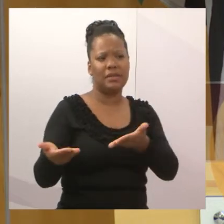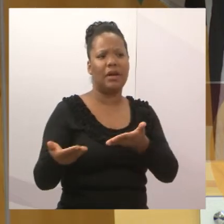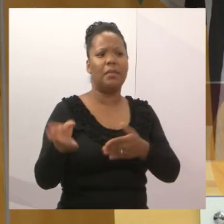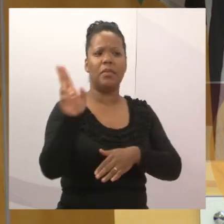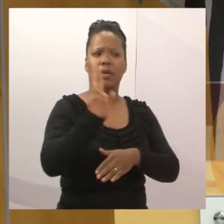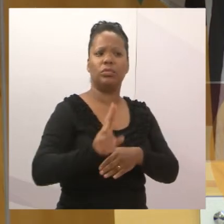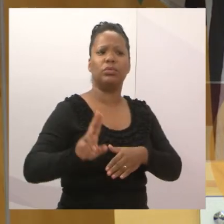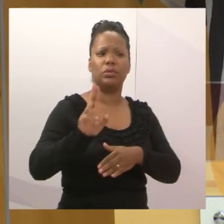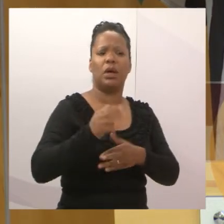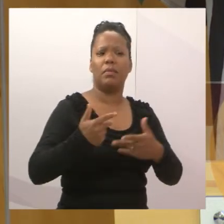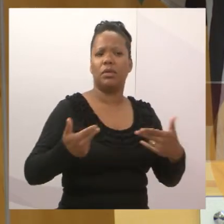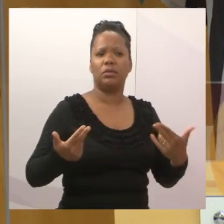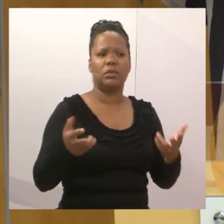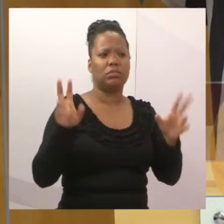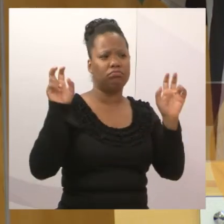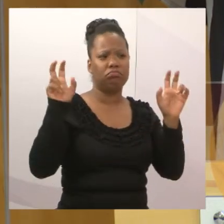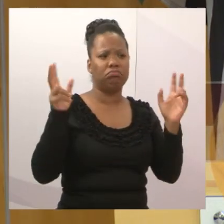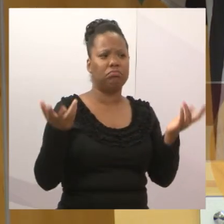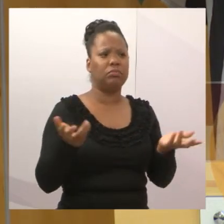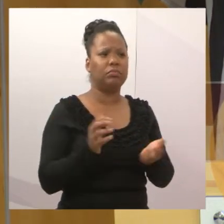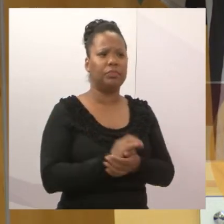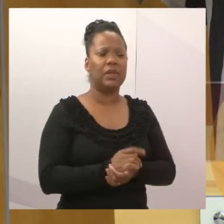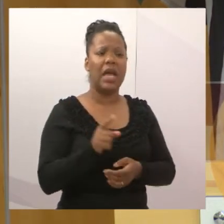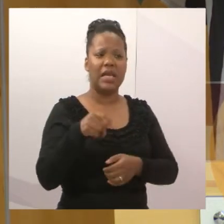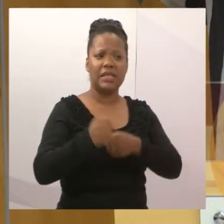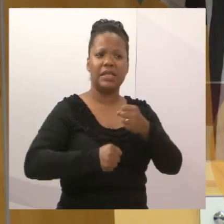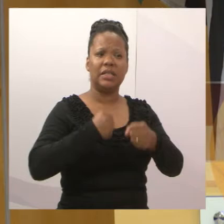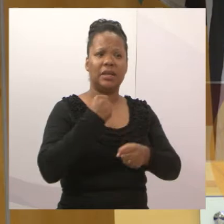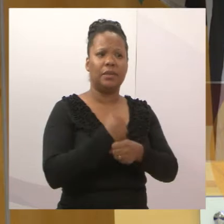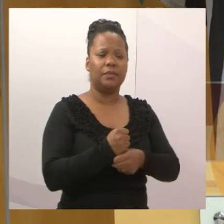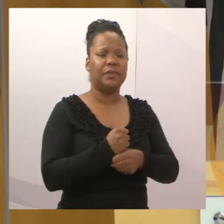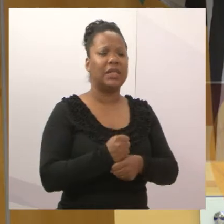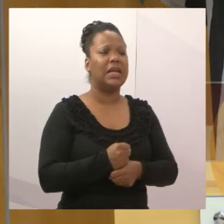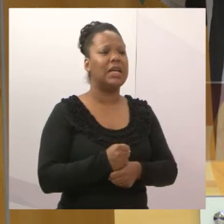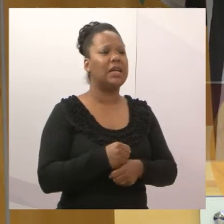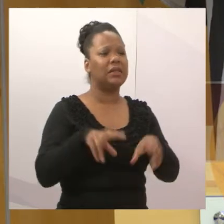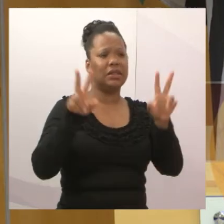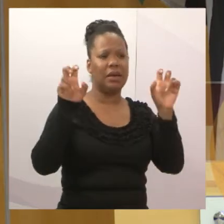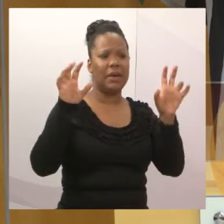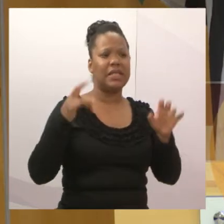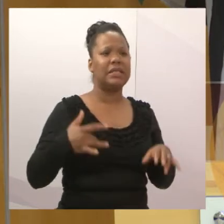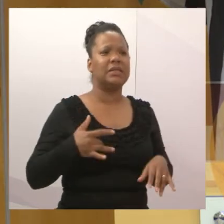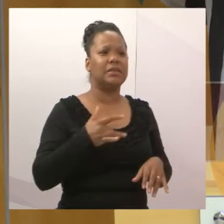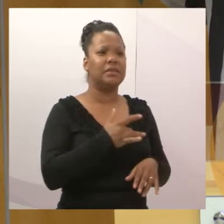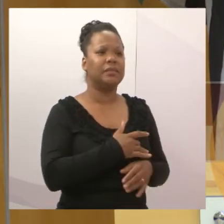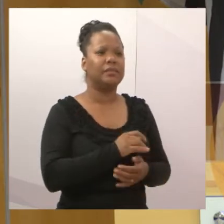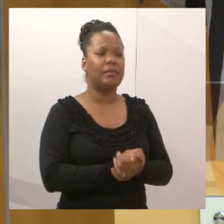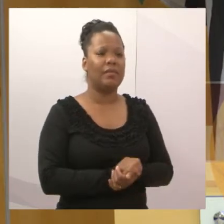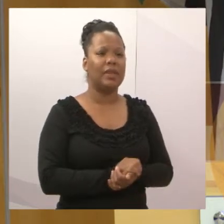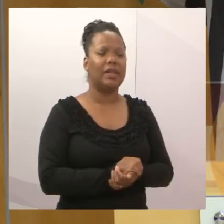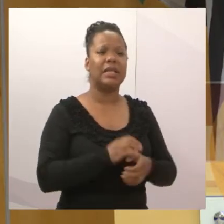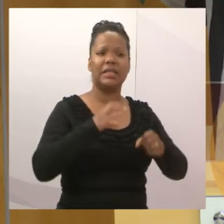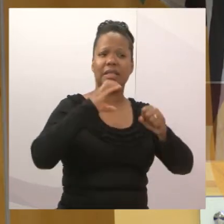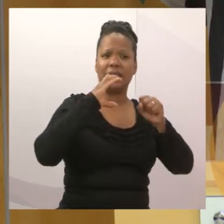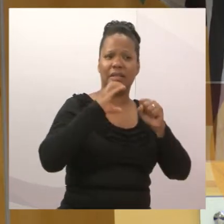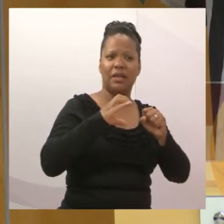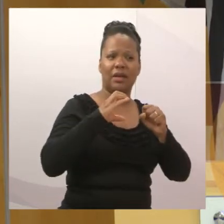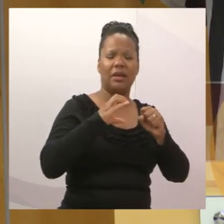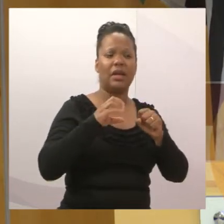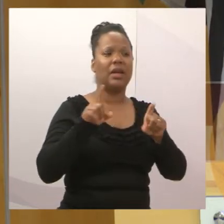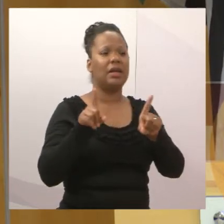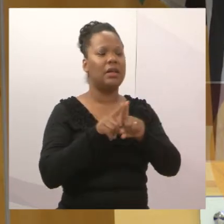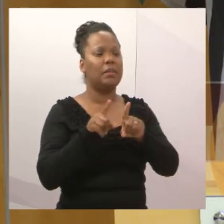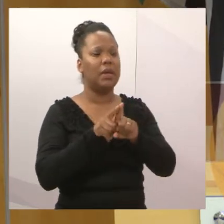emendas. Esse ano, nós estamos mandando na parte de saúde, também vou dividir entre Santa Casa e Hospital